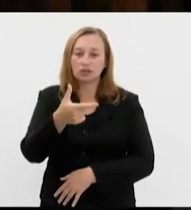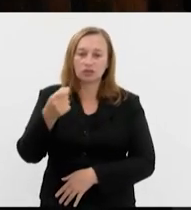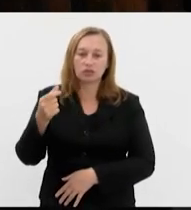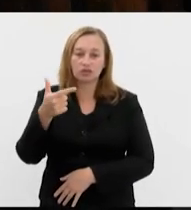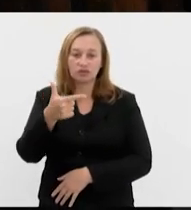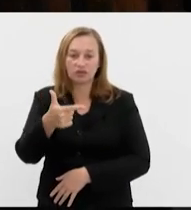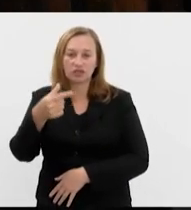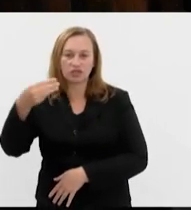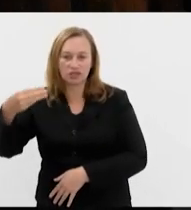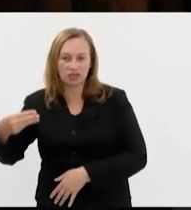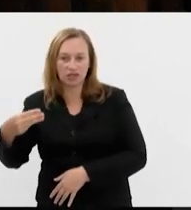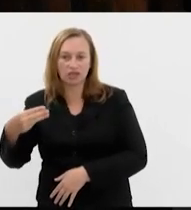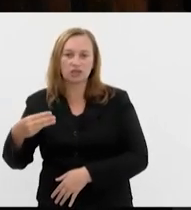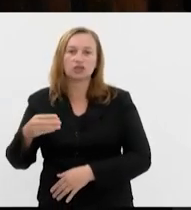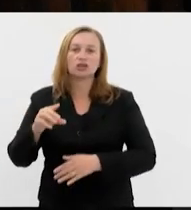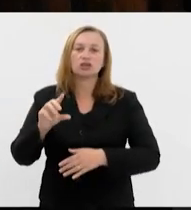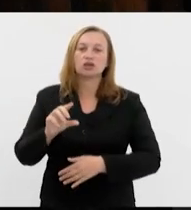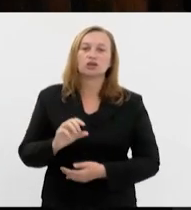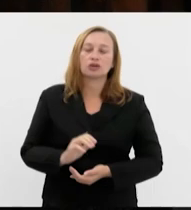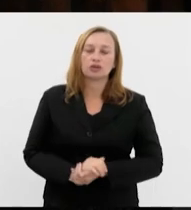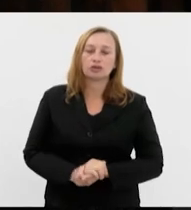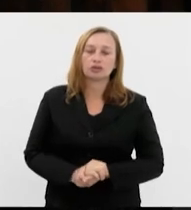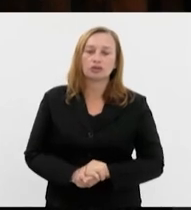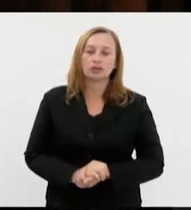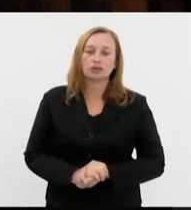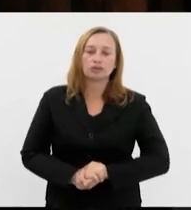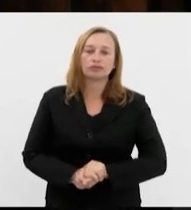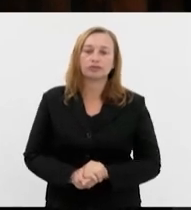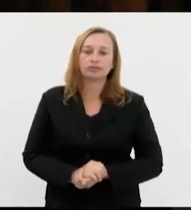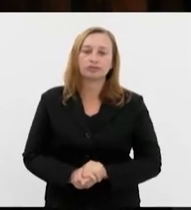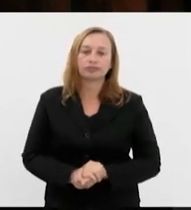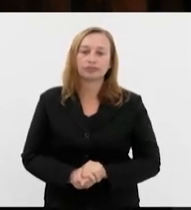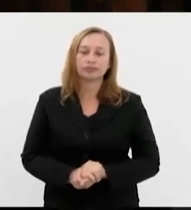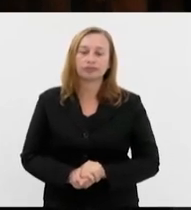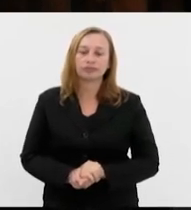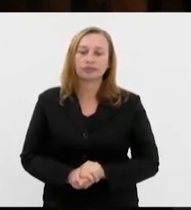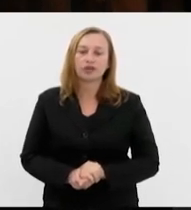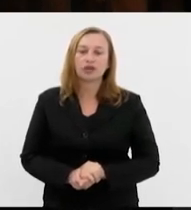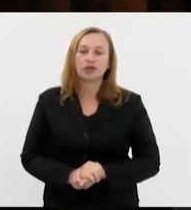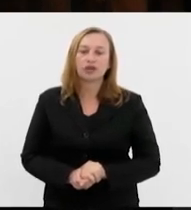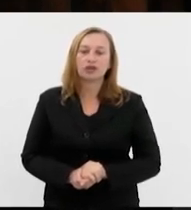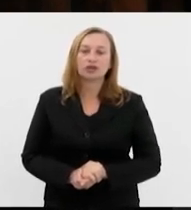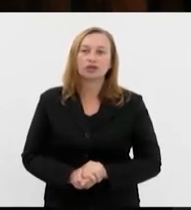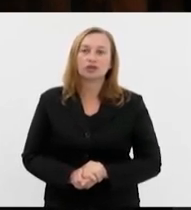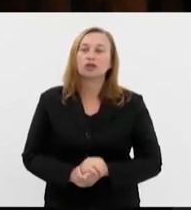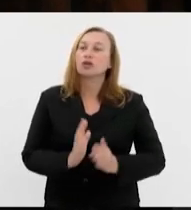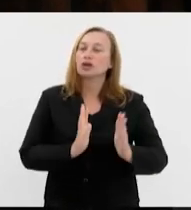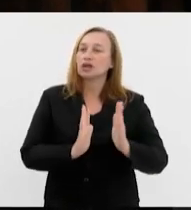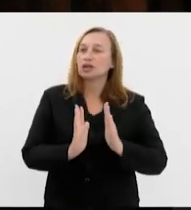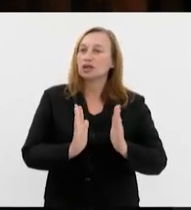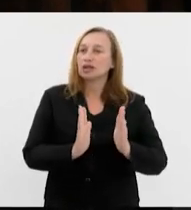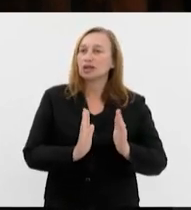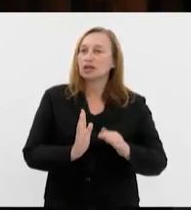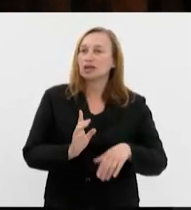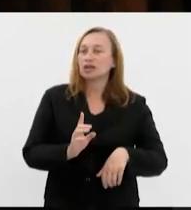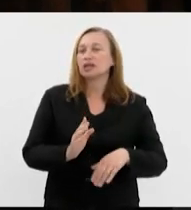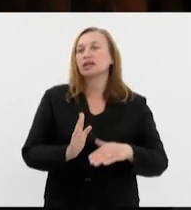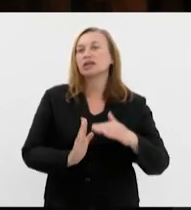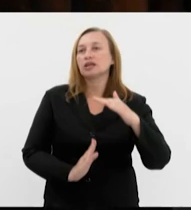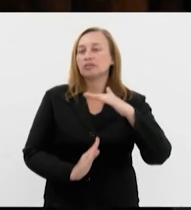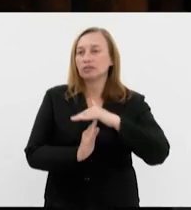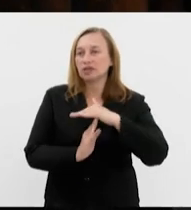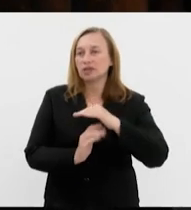mensagem 41-2023, que prorroga as datas limites de fruição de benefícios